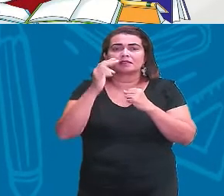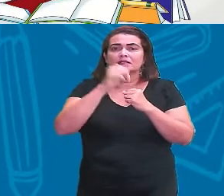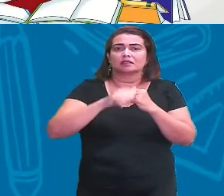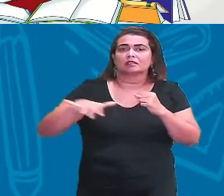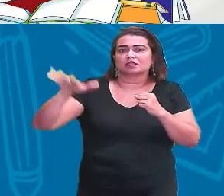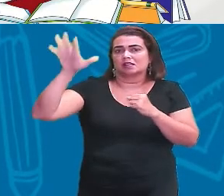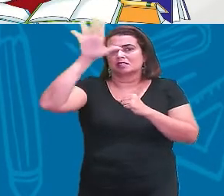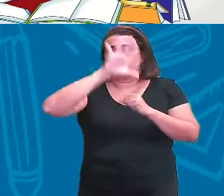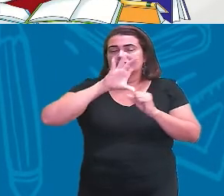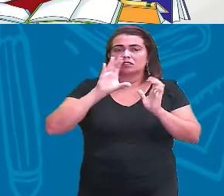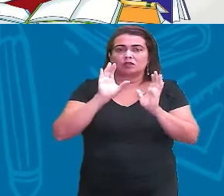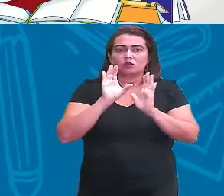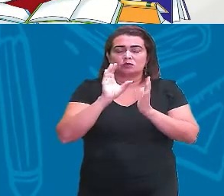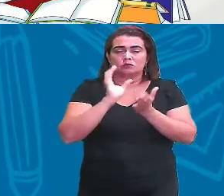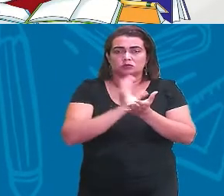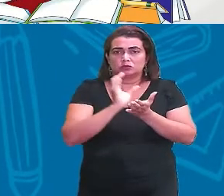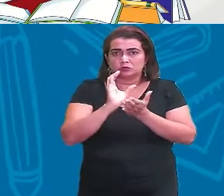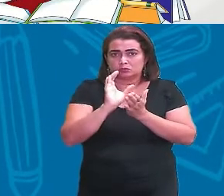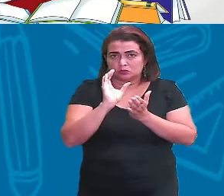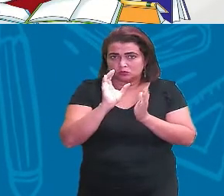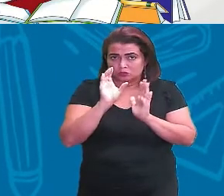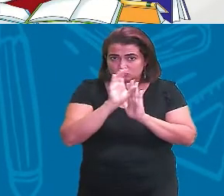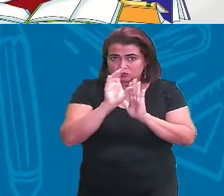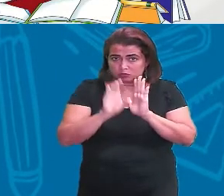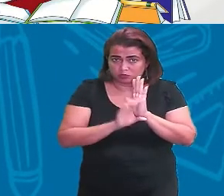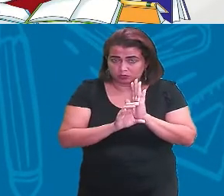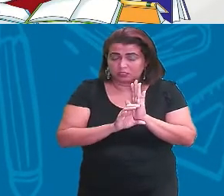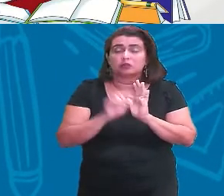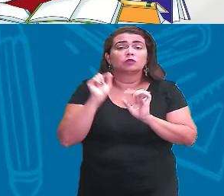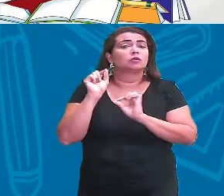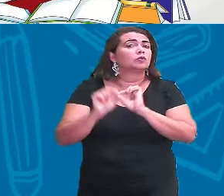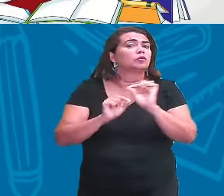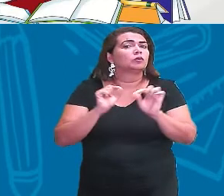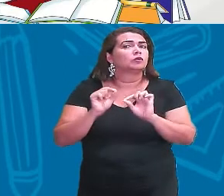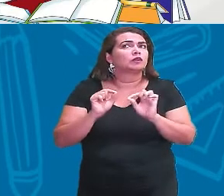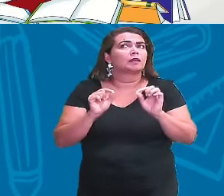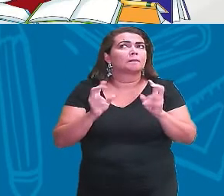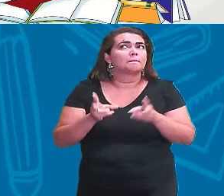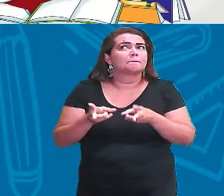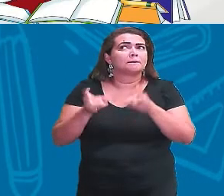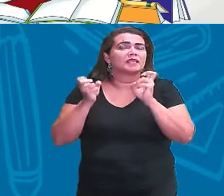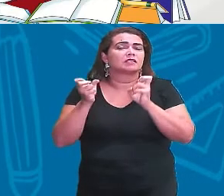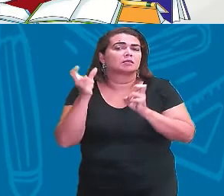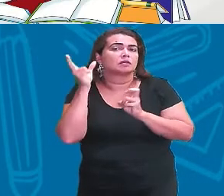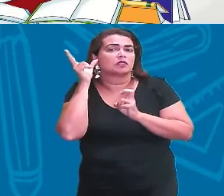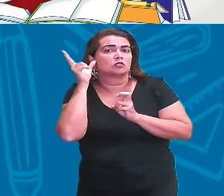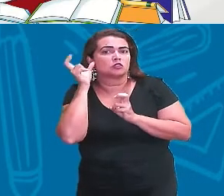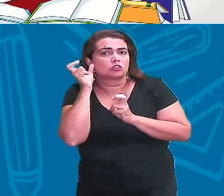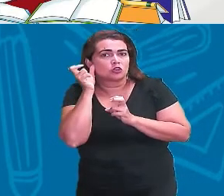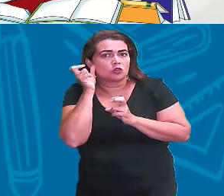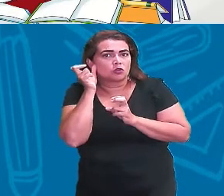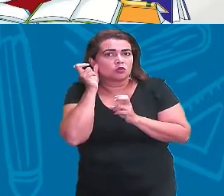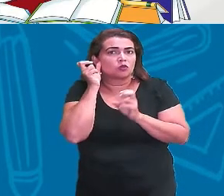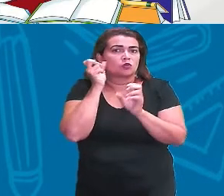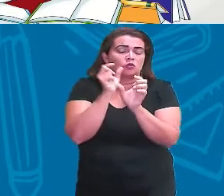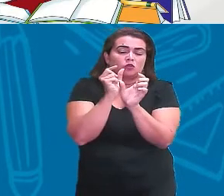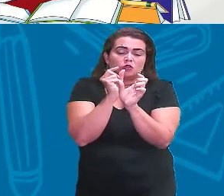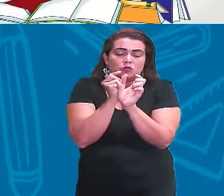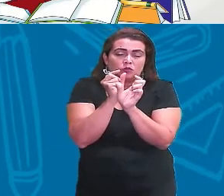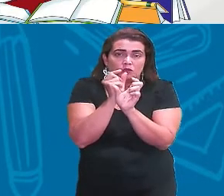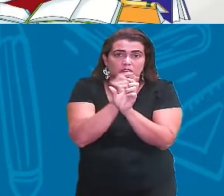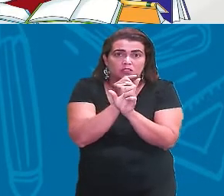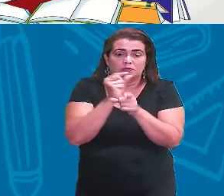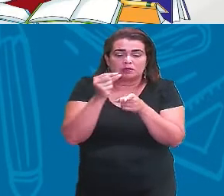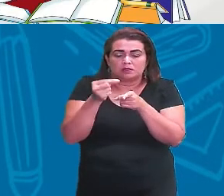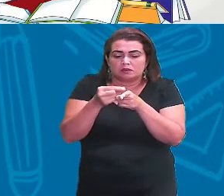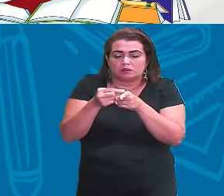é relacionar elementos sonoros, sílabas, fonemas, partes de palavras,